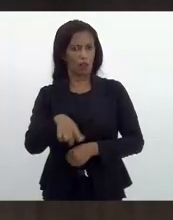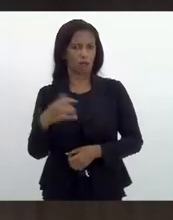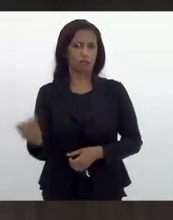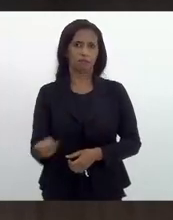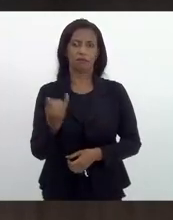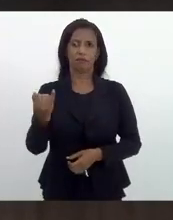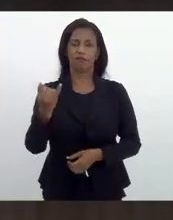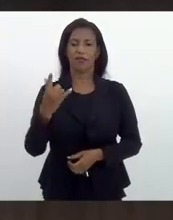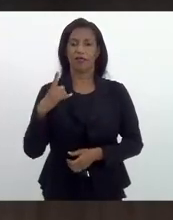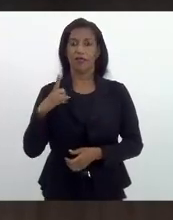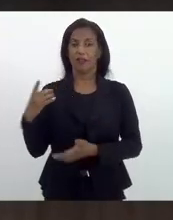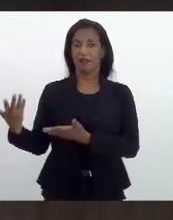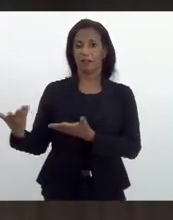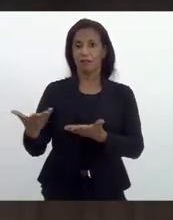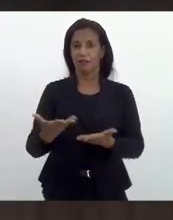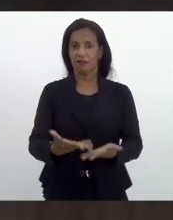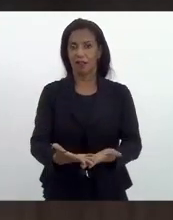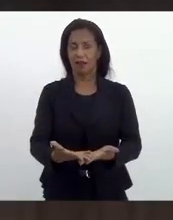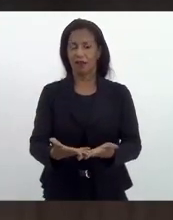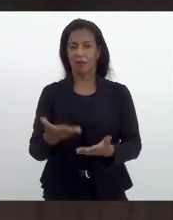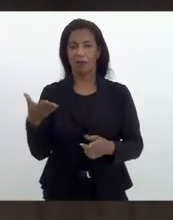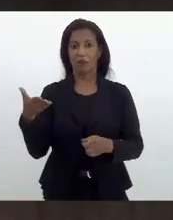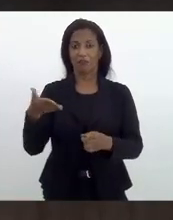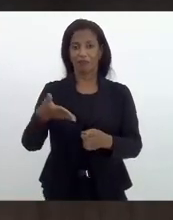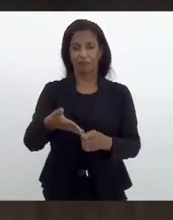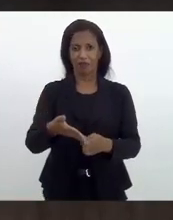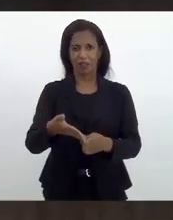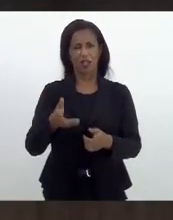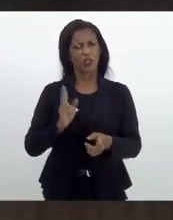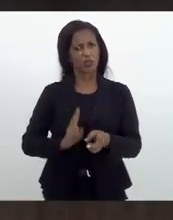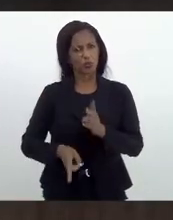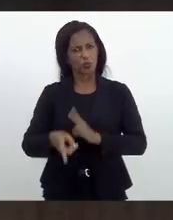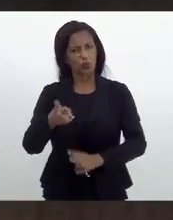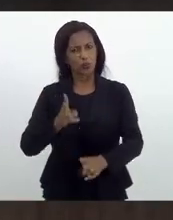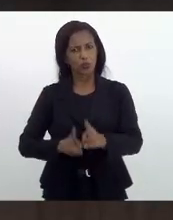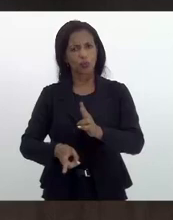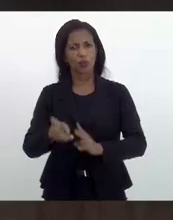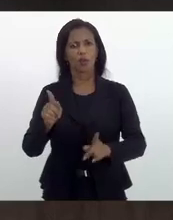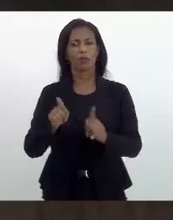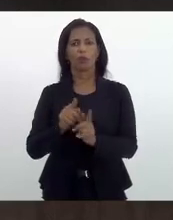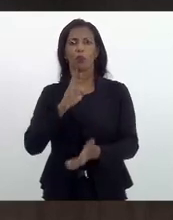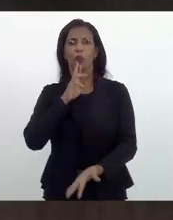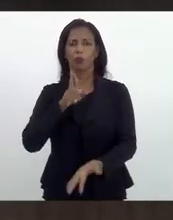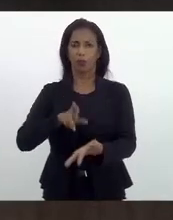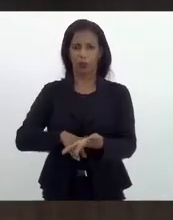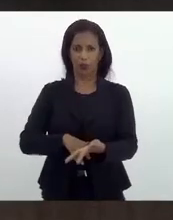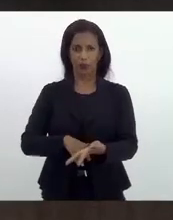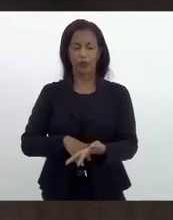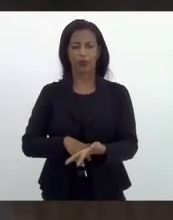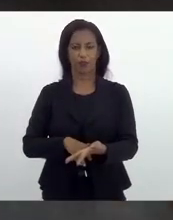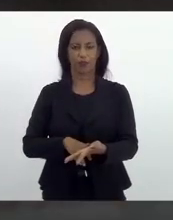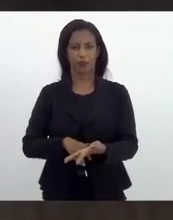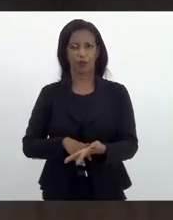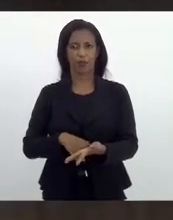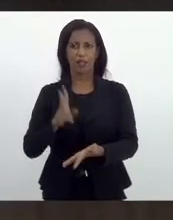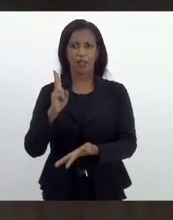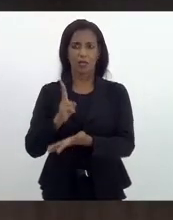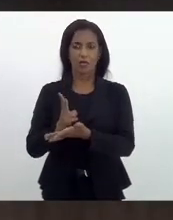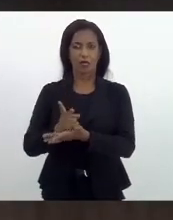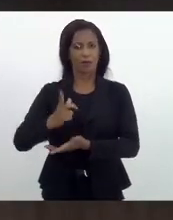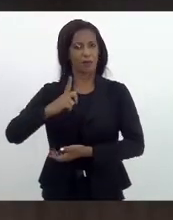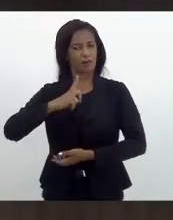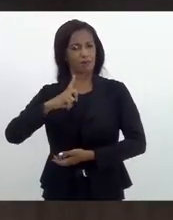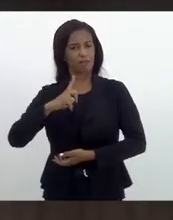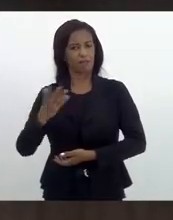e ela traz um elemento central de continuidade e também de reconhecimento, uma vez que há